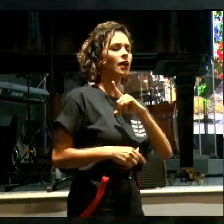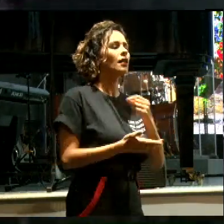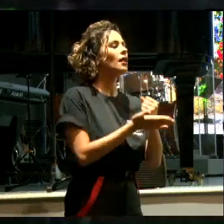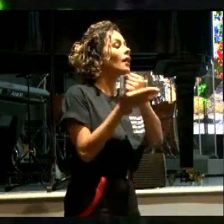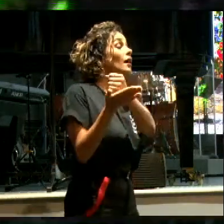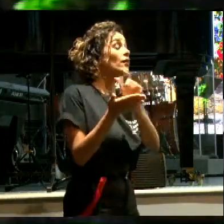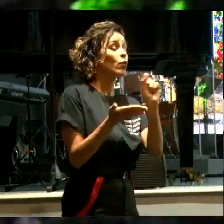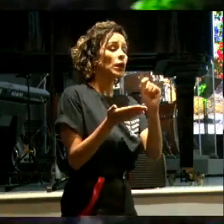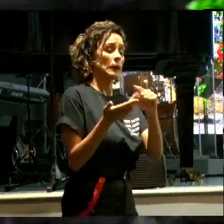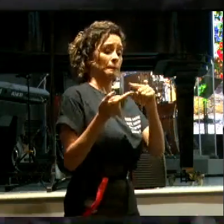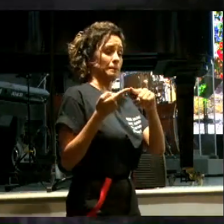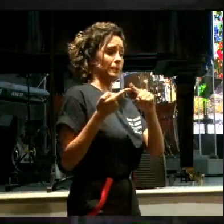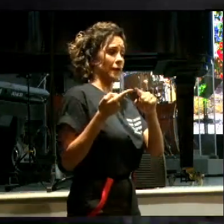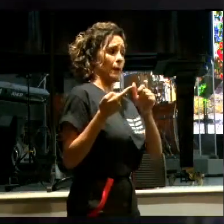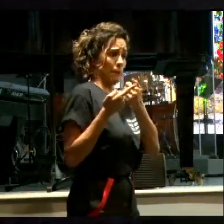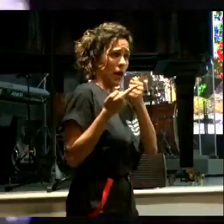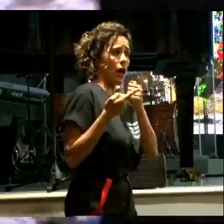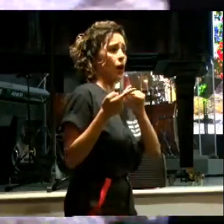queijo, leva fruta,